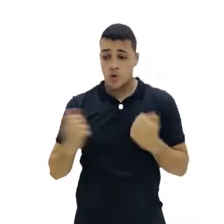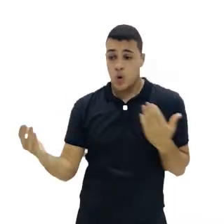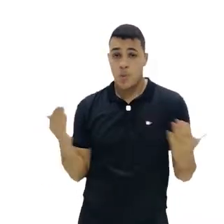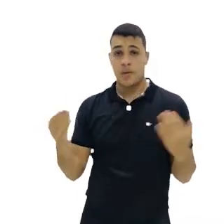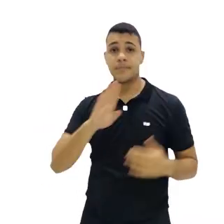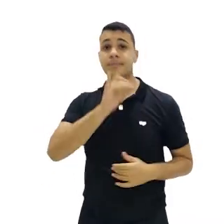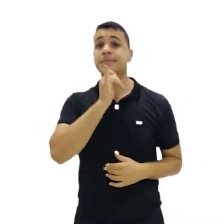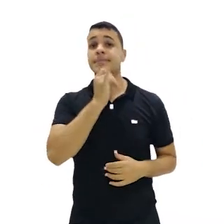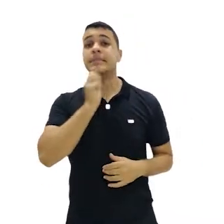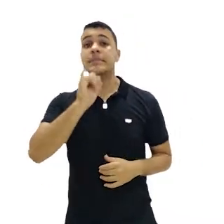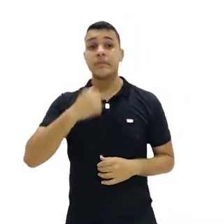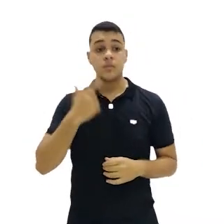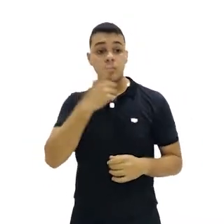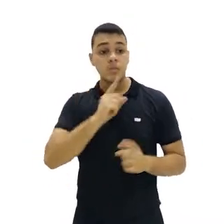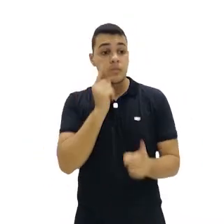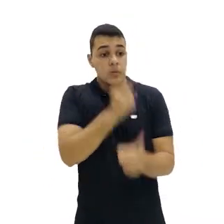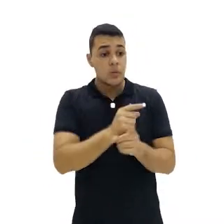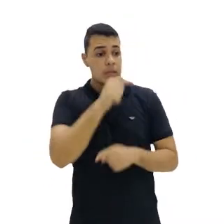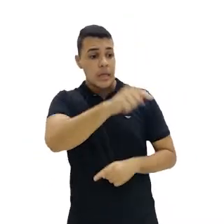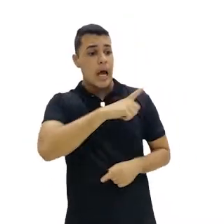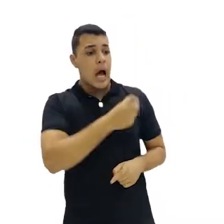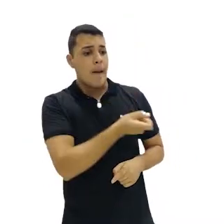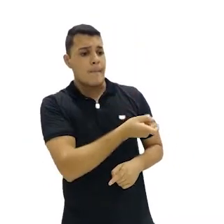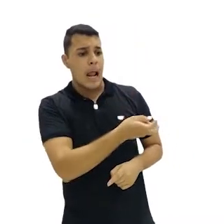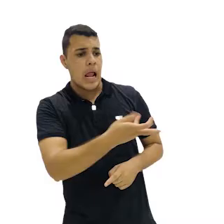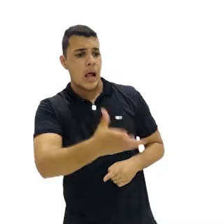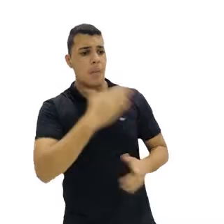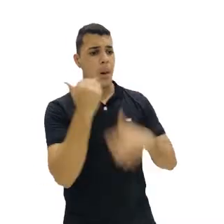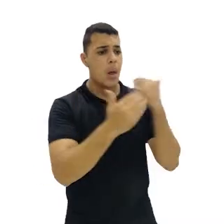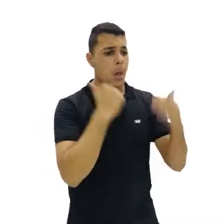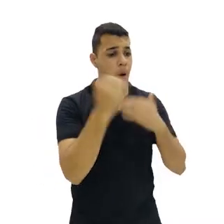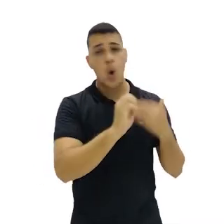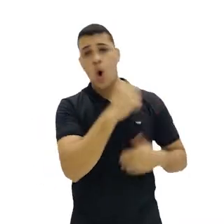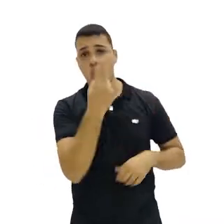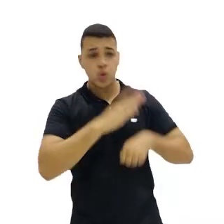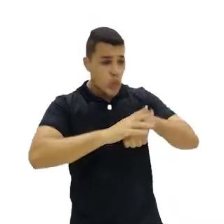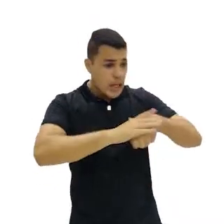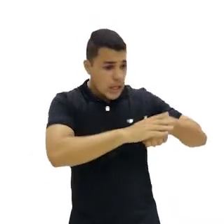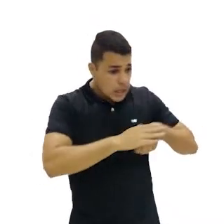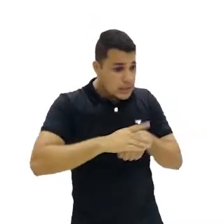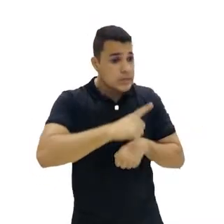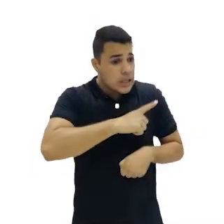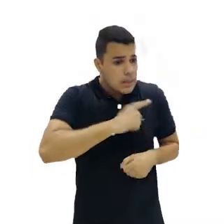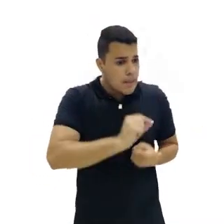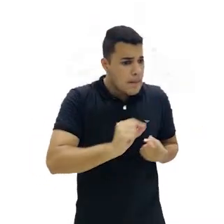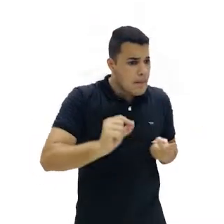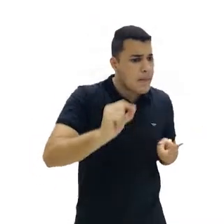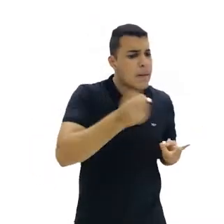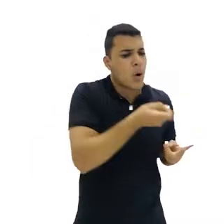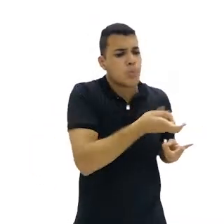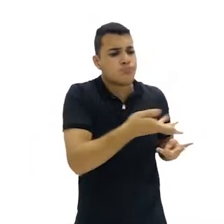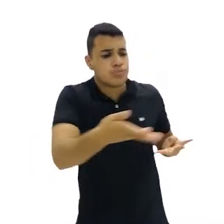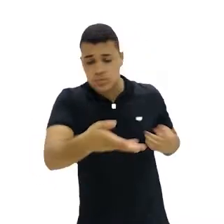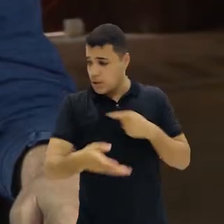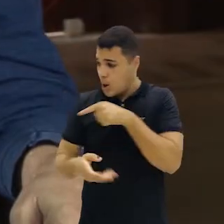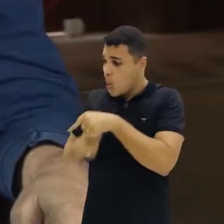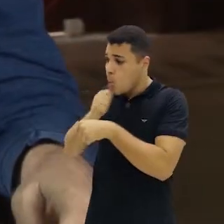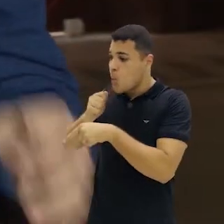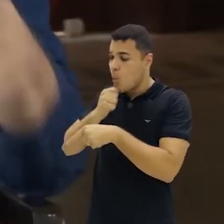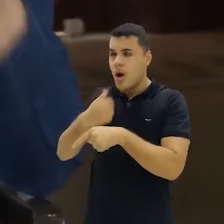tabagistas, eu estabeleço uma relação entre esse hábito e o risco de fumar.